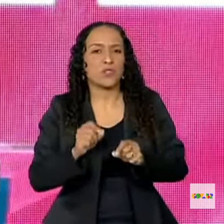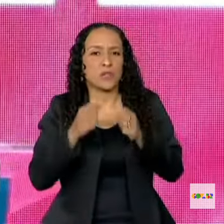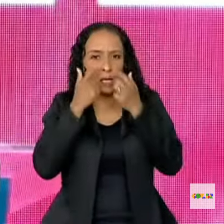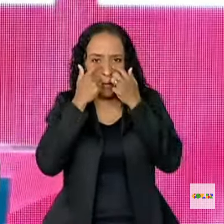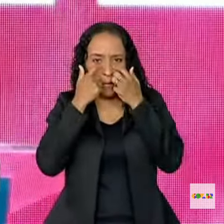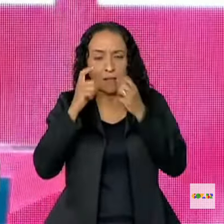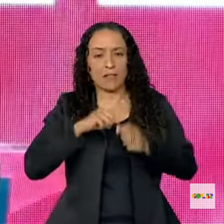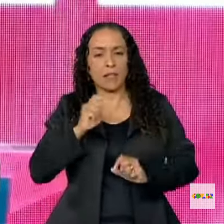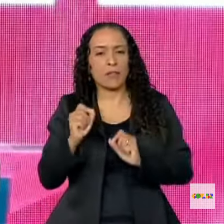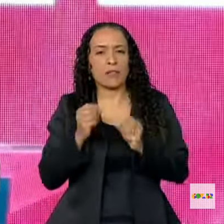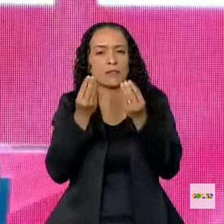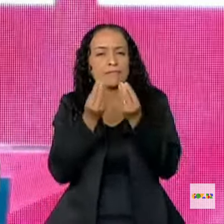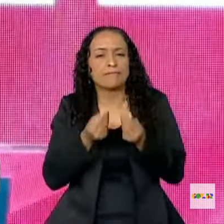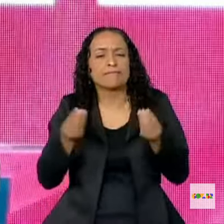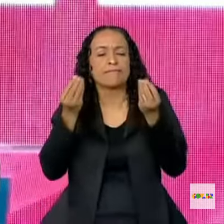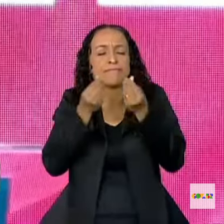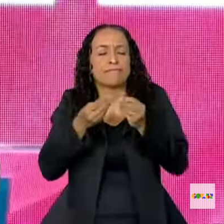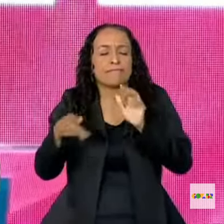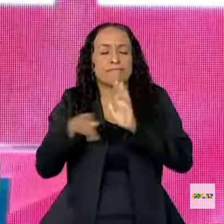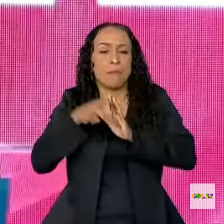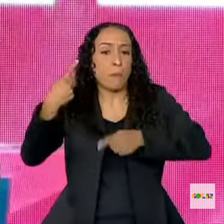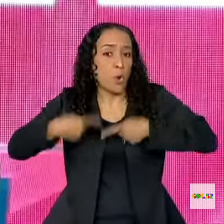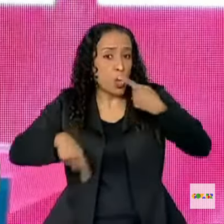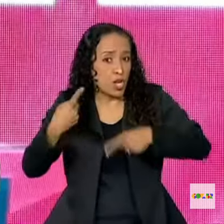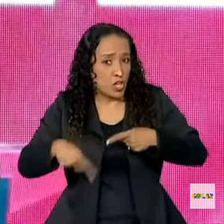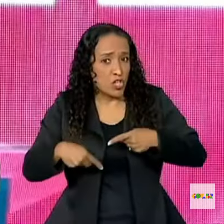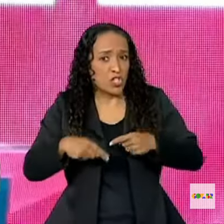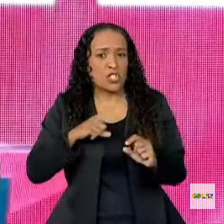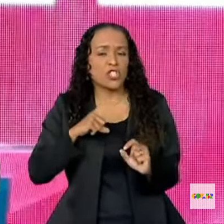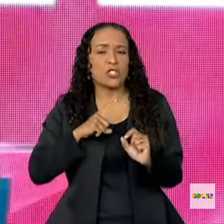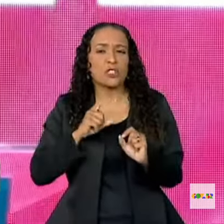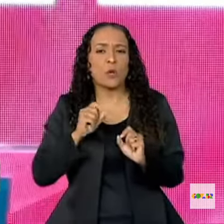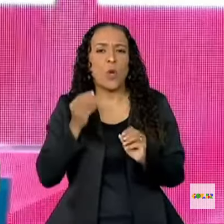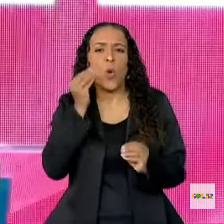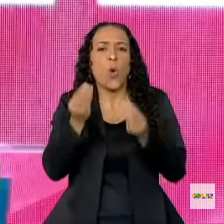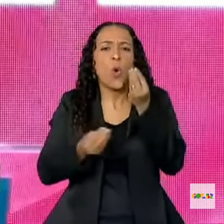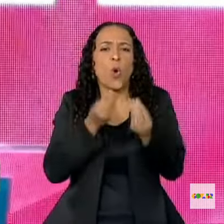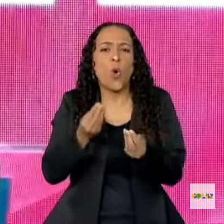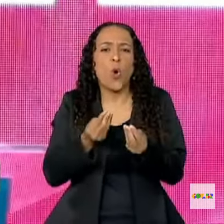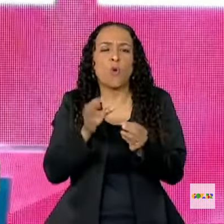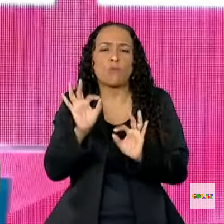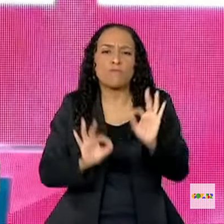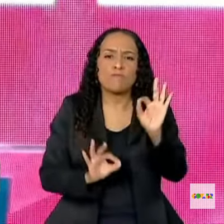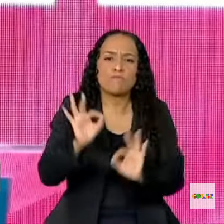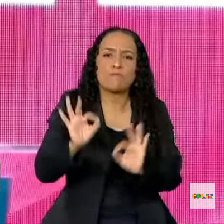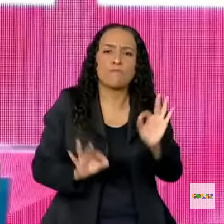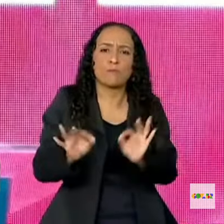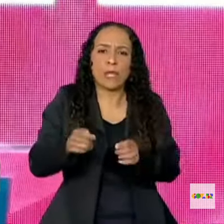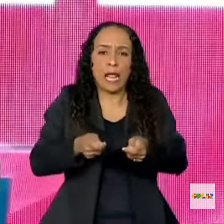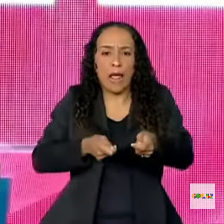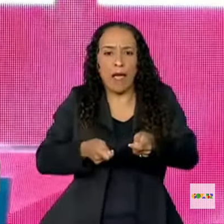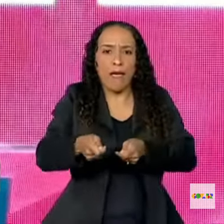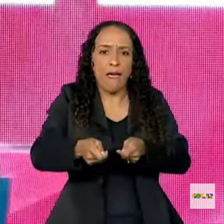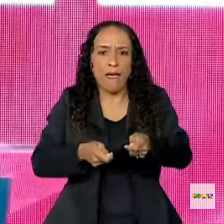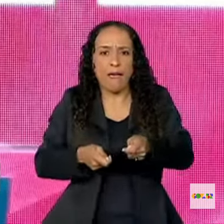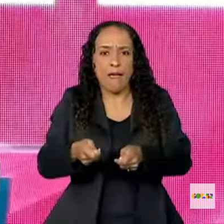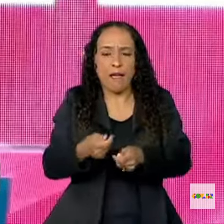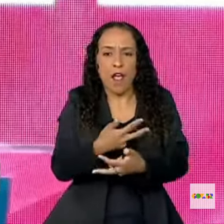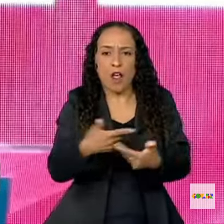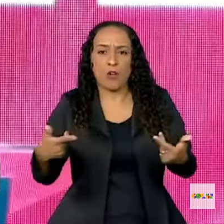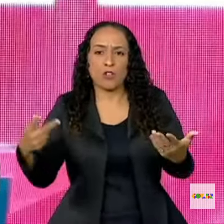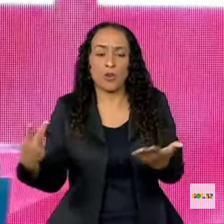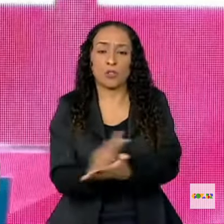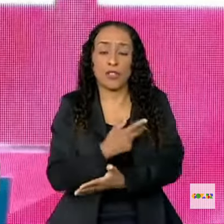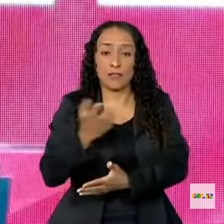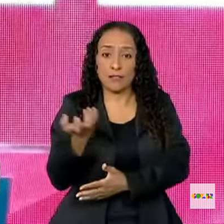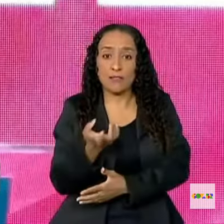tenha primeiro sensibilidade política de como que a gente vai dirigir os acontecimentos que nós queremos